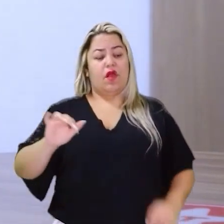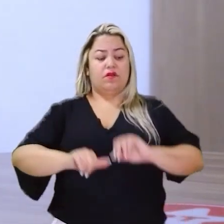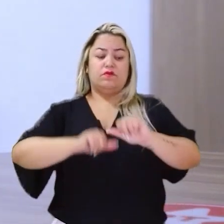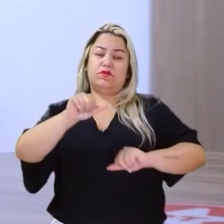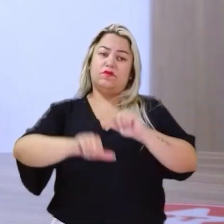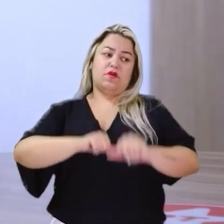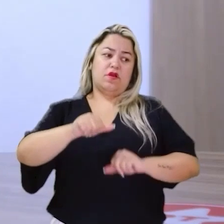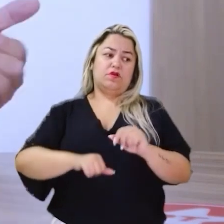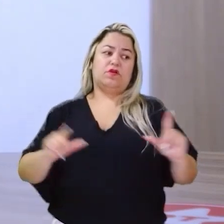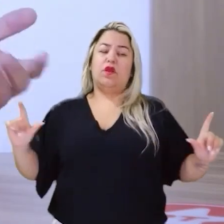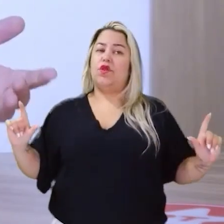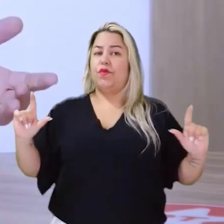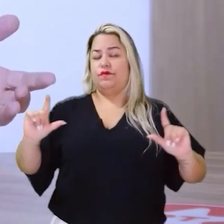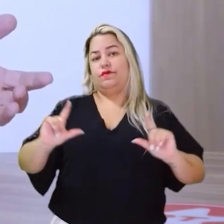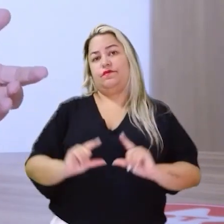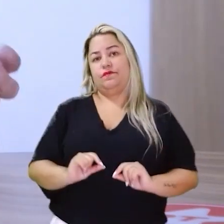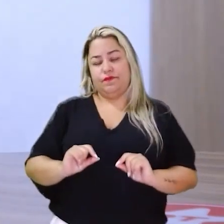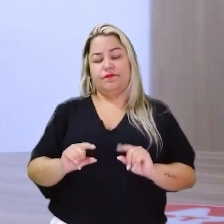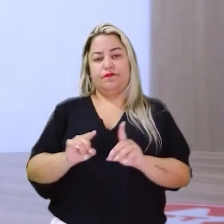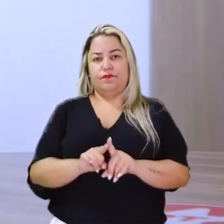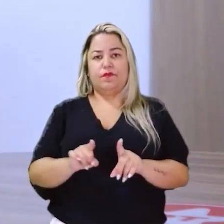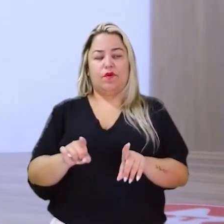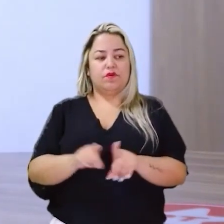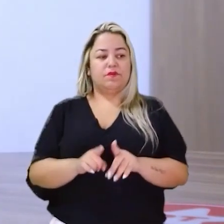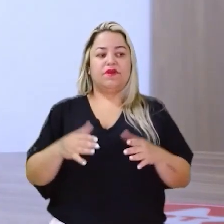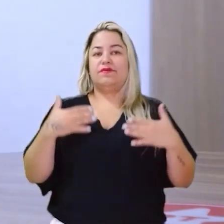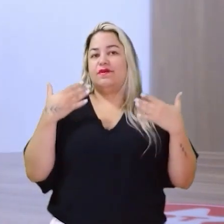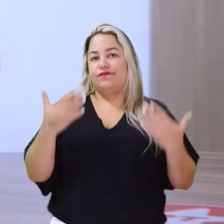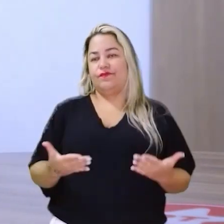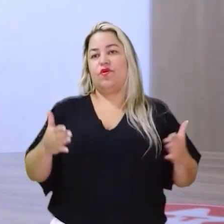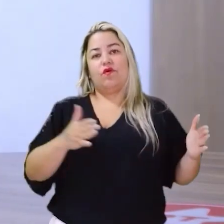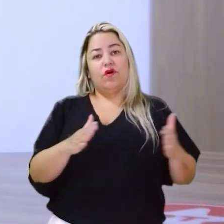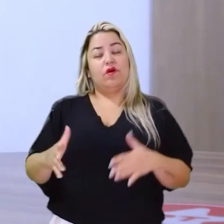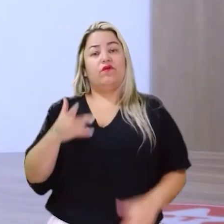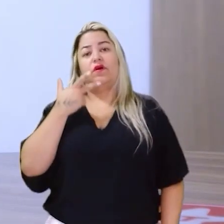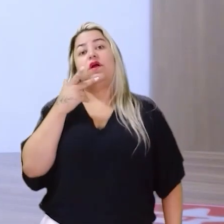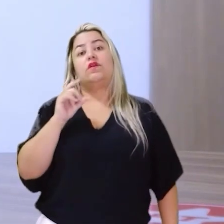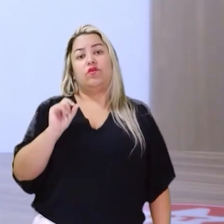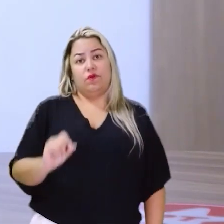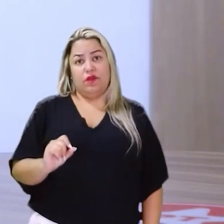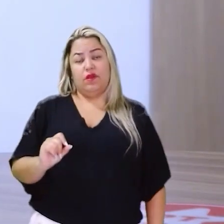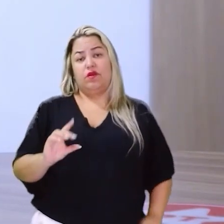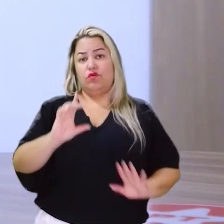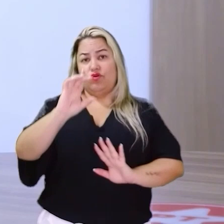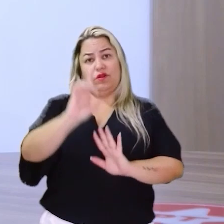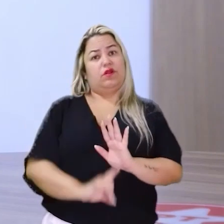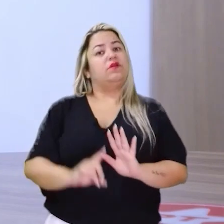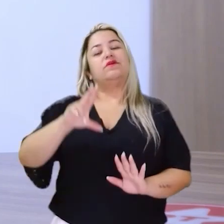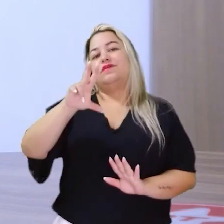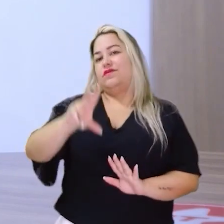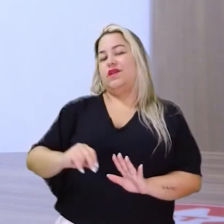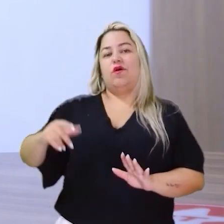legitimar. Foram muitas as mudanças que reduzem substancialmente o direito. Então, nessa linha, eu